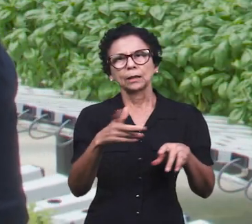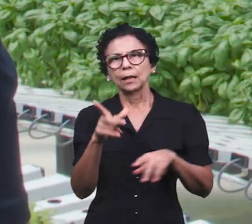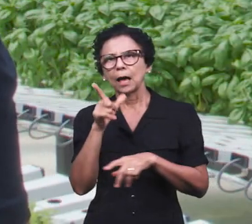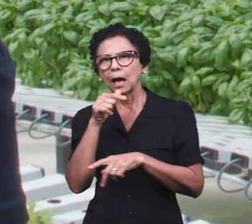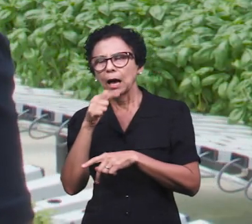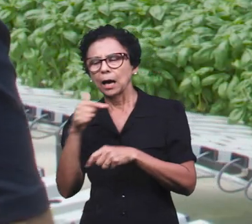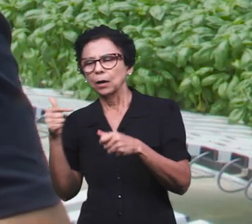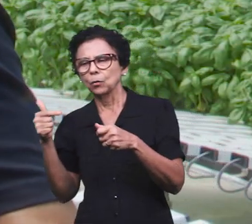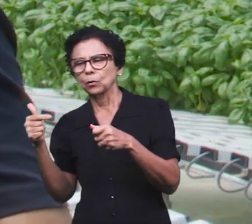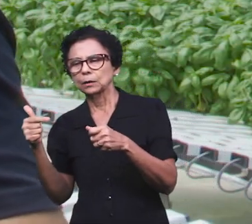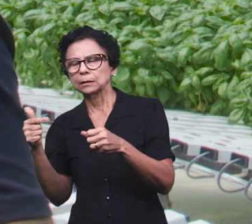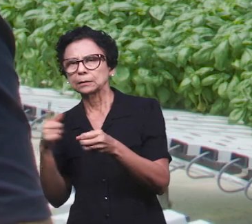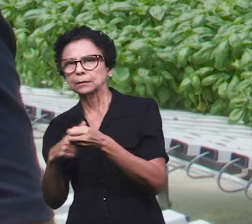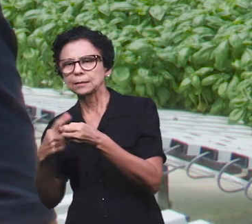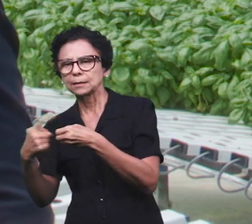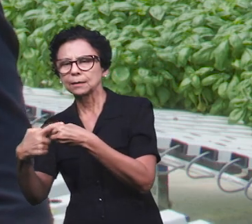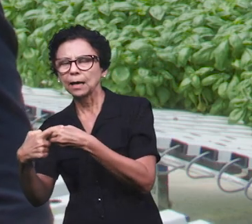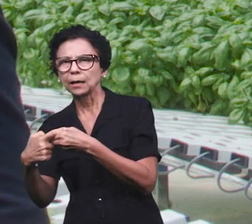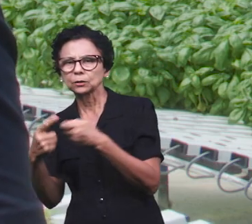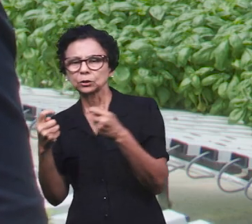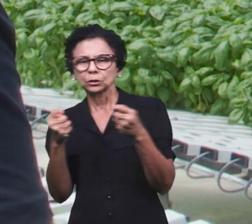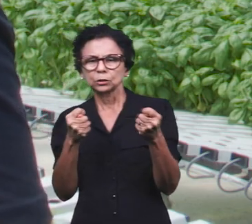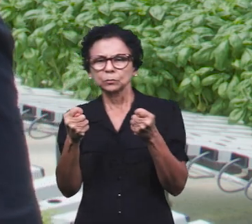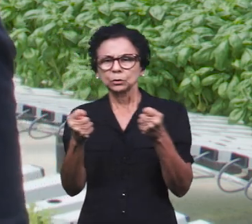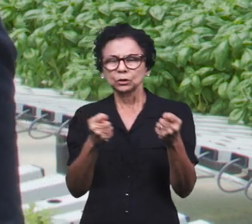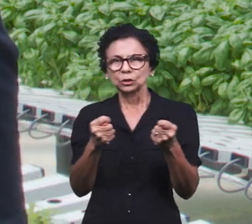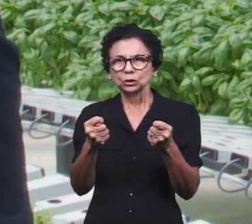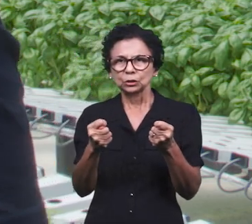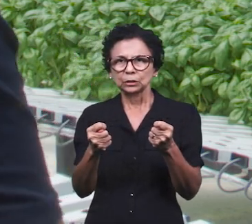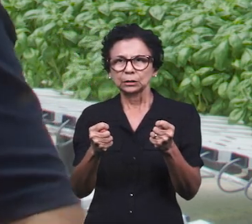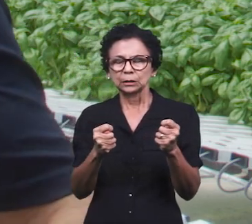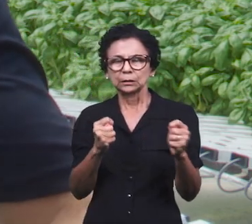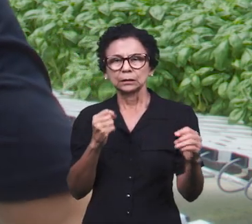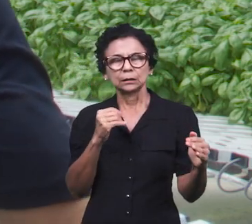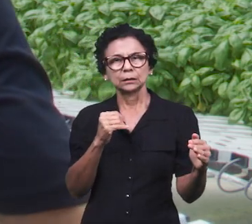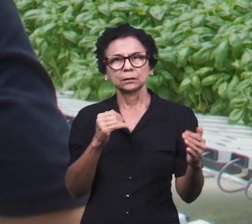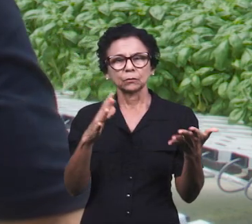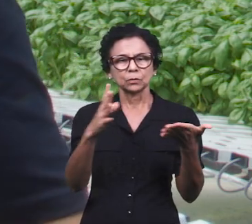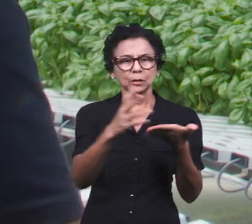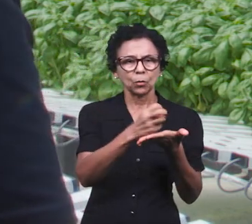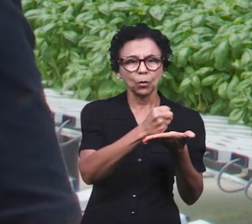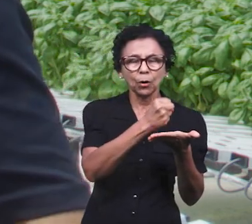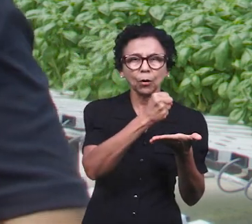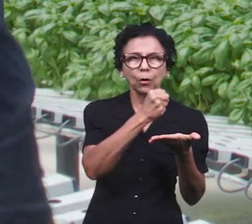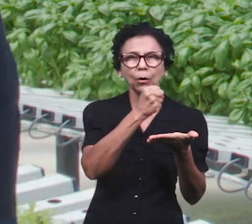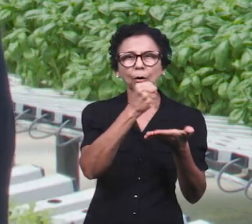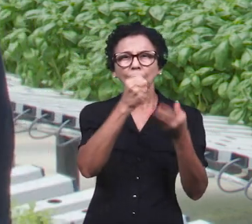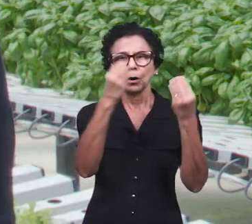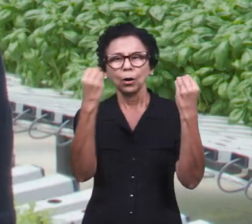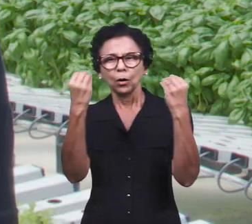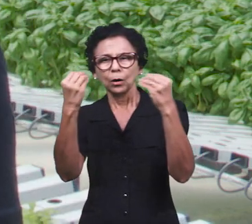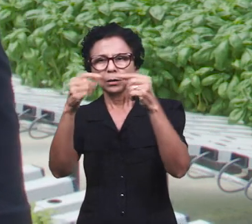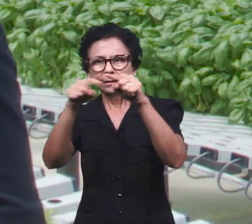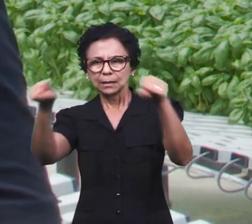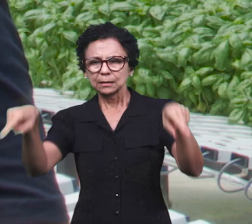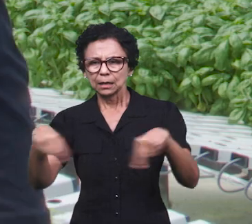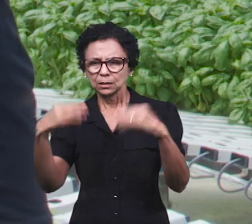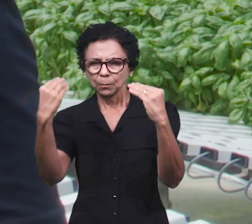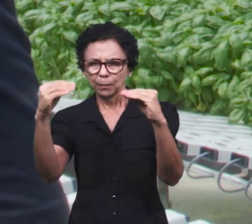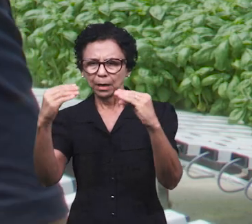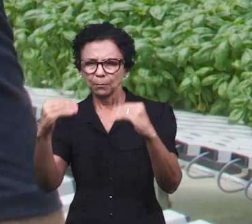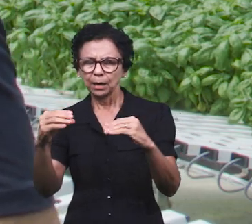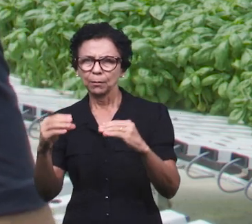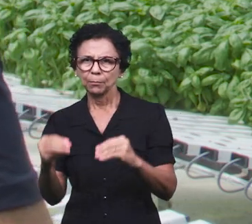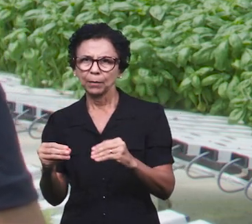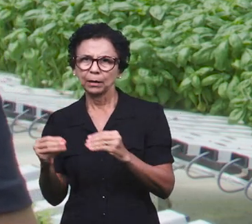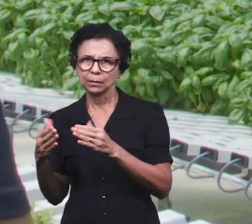desperdício também, porque muito da planta se perde nesse processo, desde a colheita, né, até colocar dentro das caixas, até